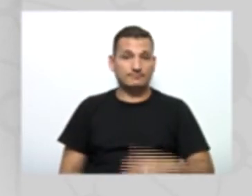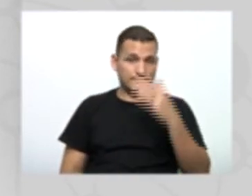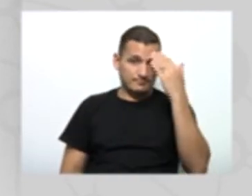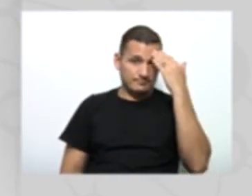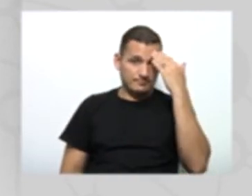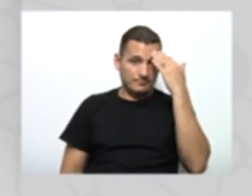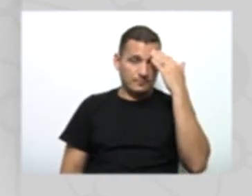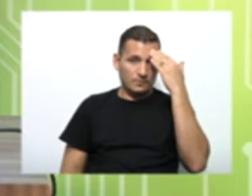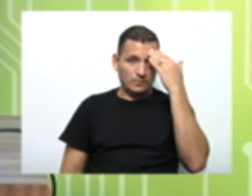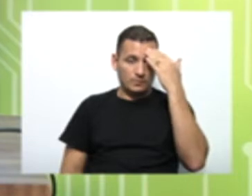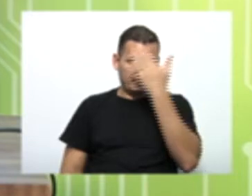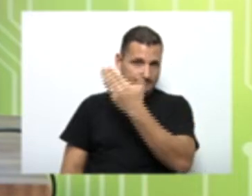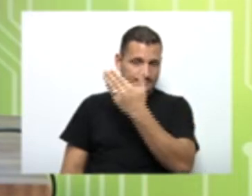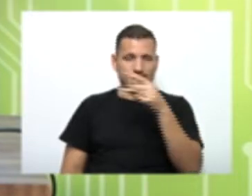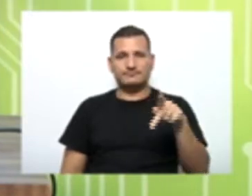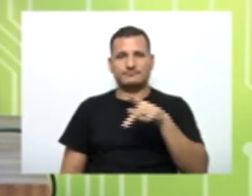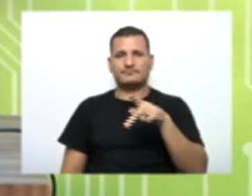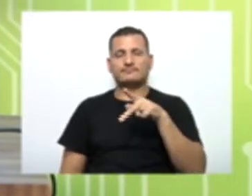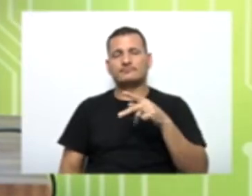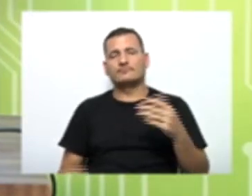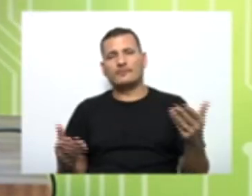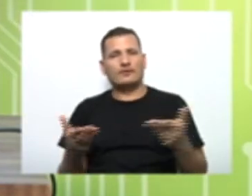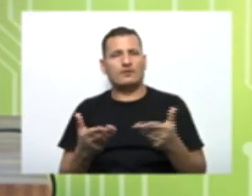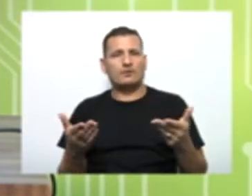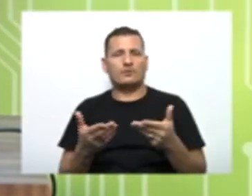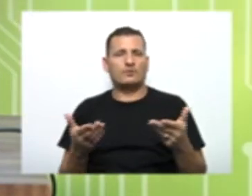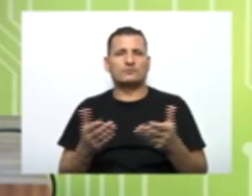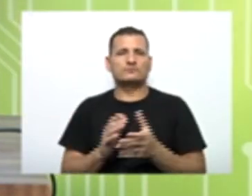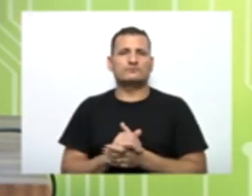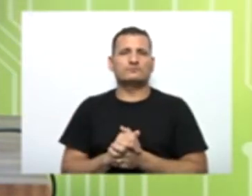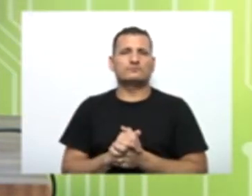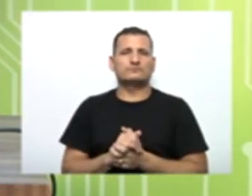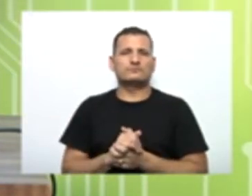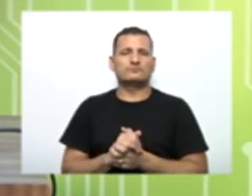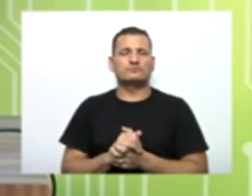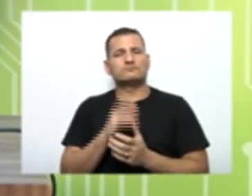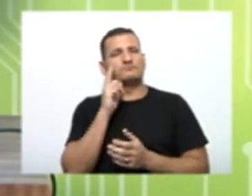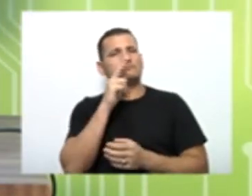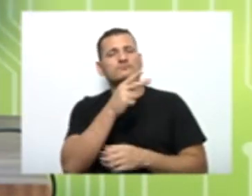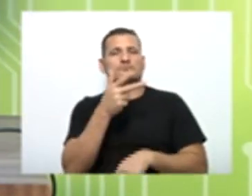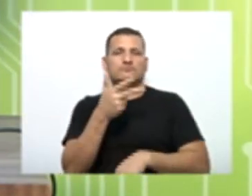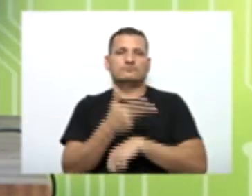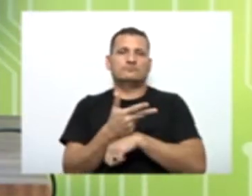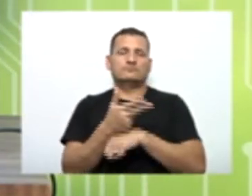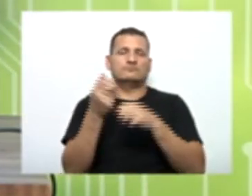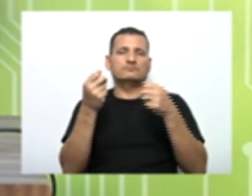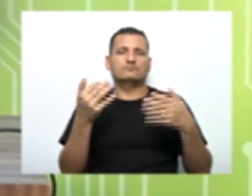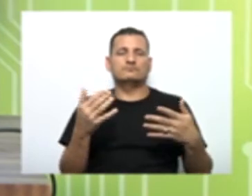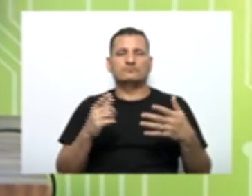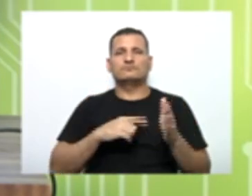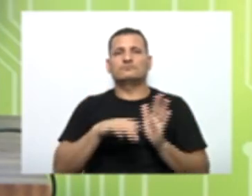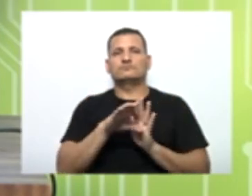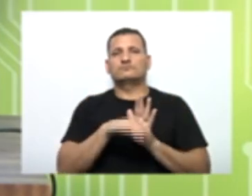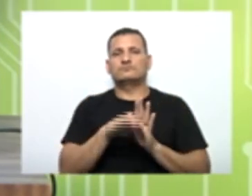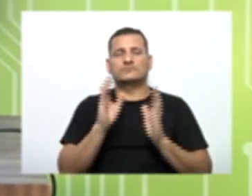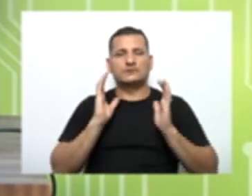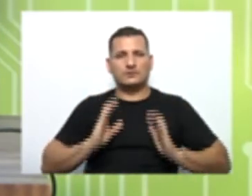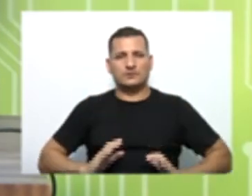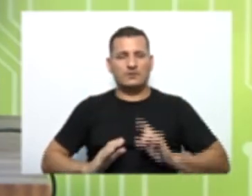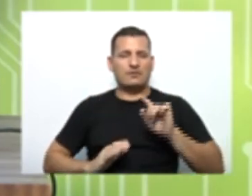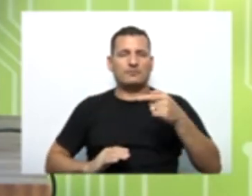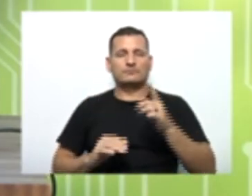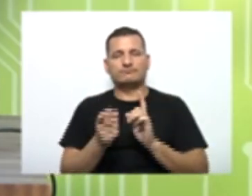professor Wesley. E agora nós vamos ver uma externa que vai falar sobre o conceito de cidadania, para que nós possamos debater e discutir melhor